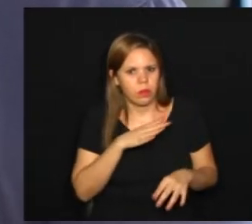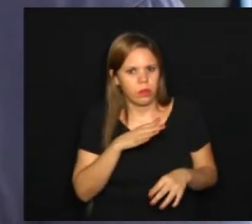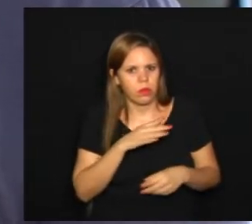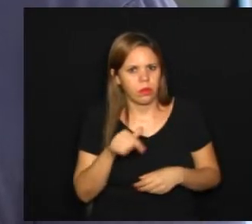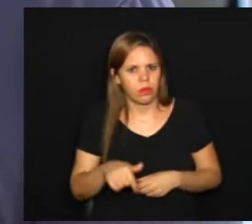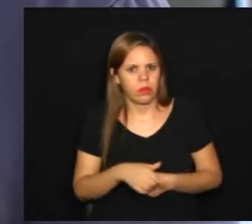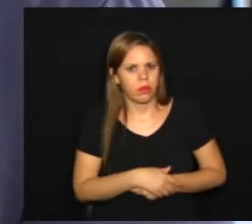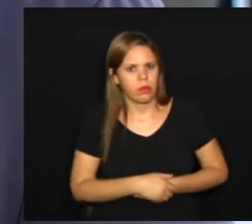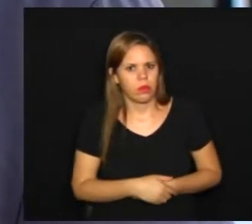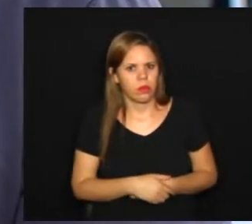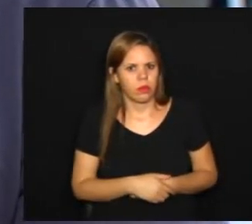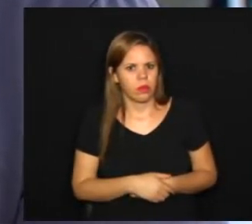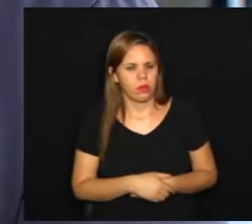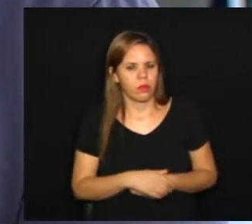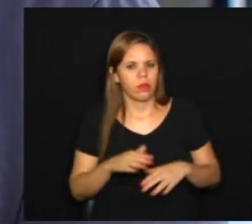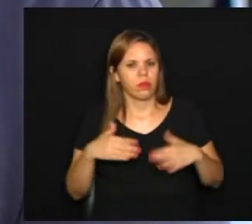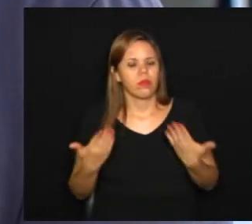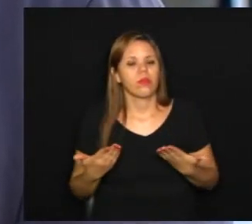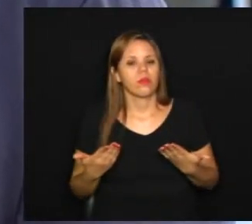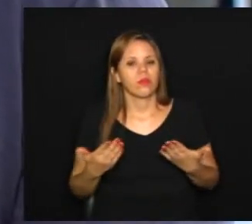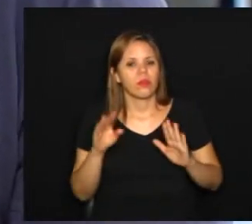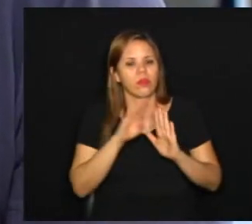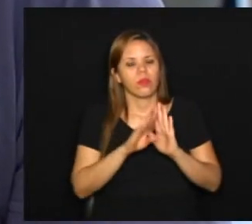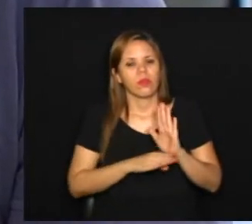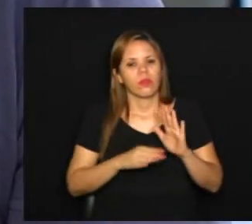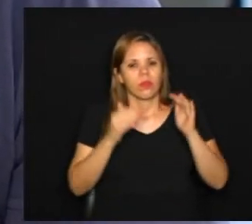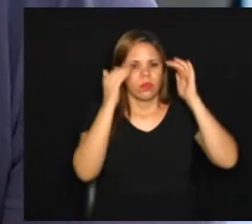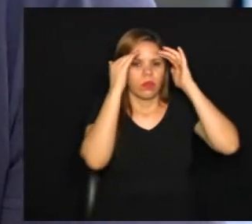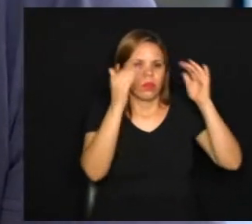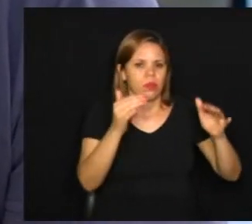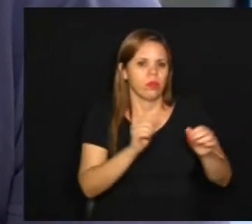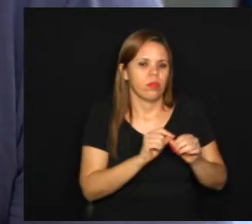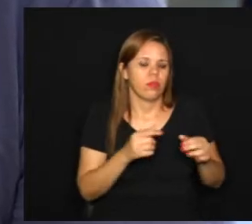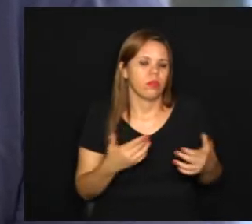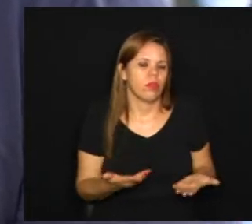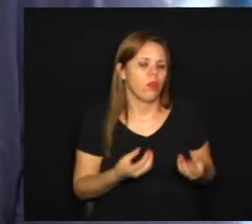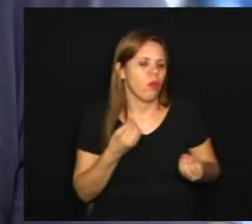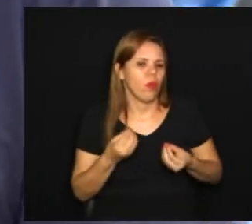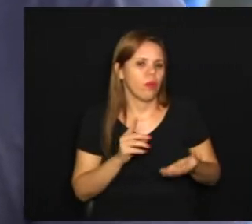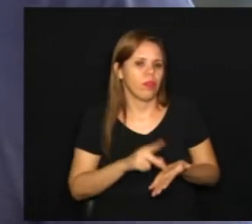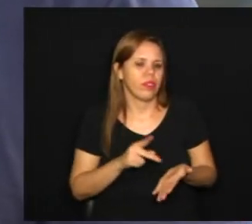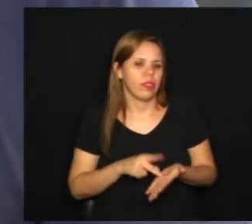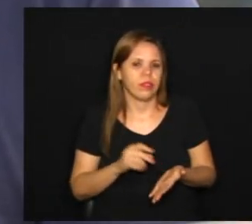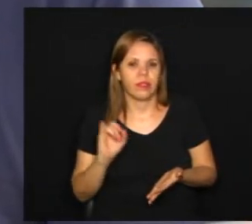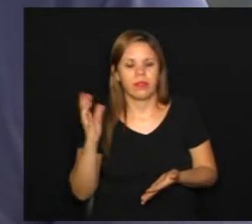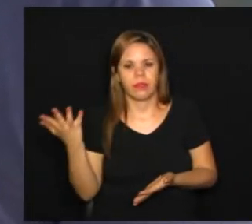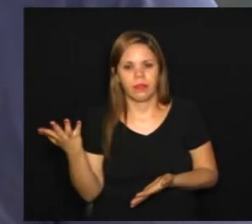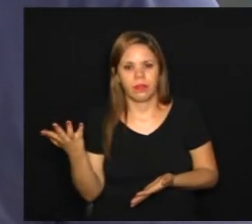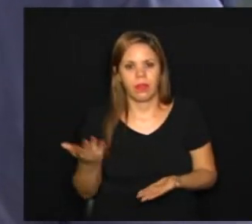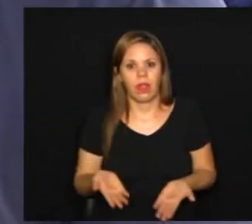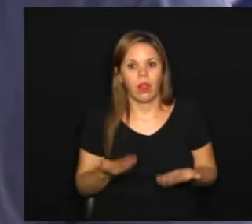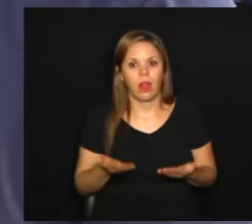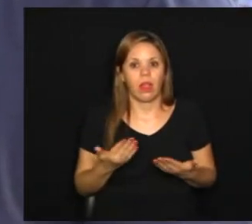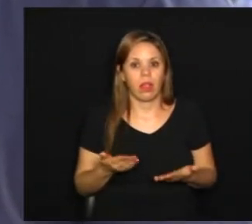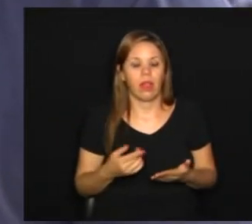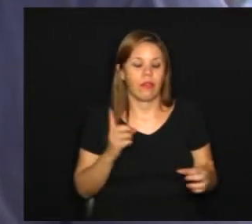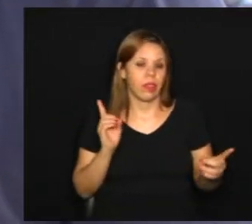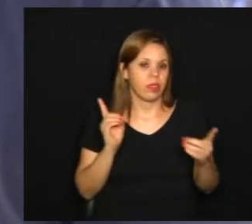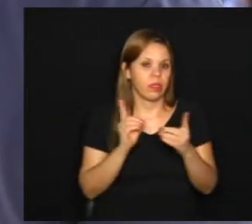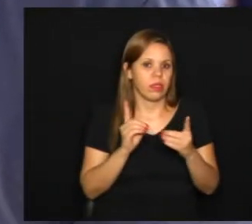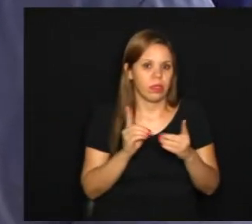cidade. Quais são os procedimentos? Na verdade, como que a gente trabalha? Se o caso for leve, né, ele é